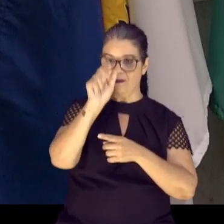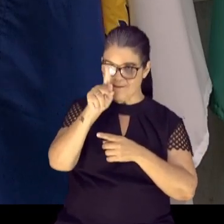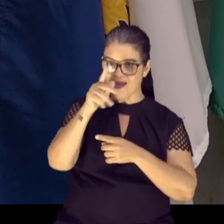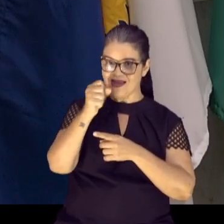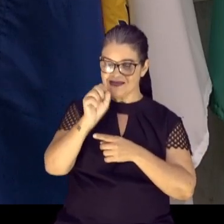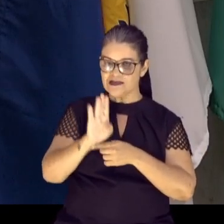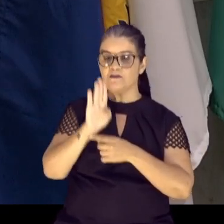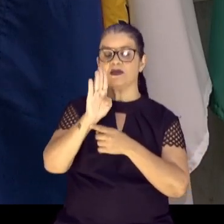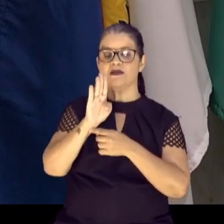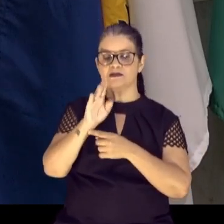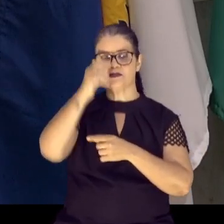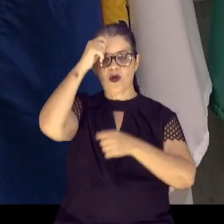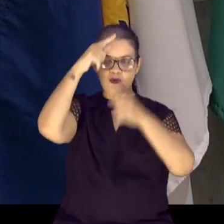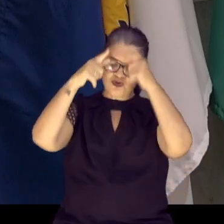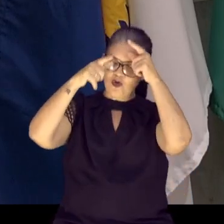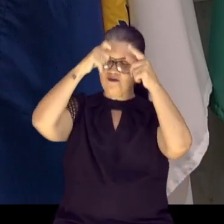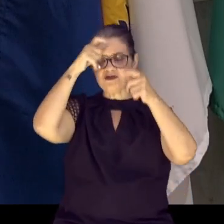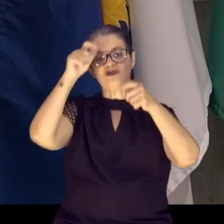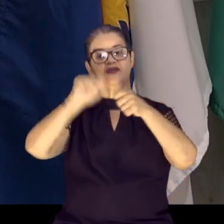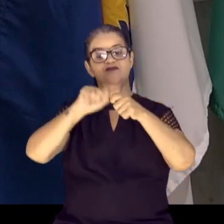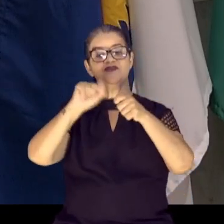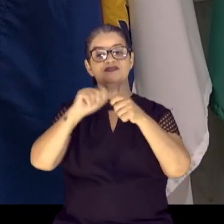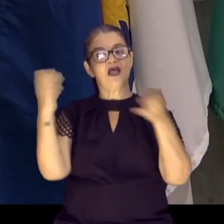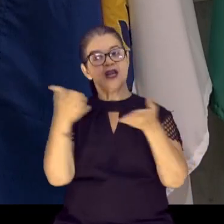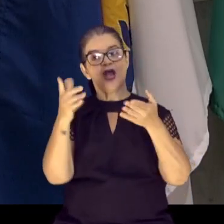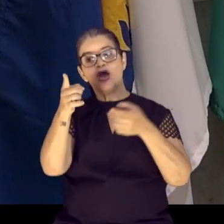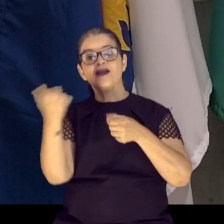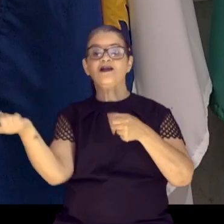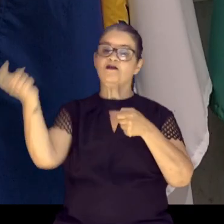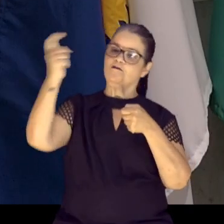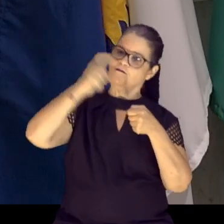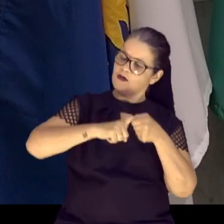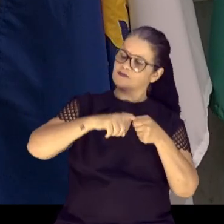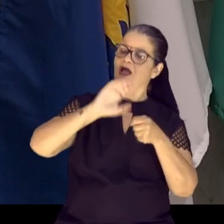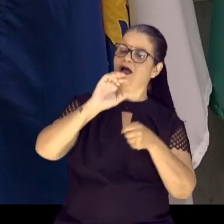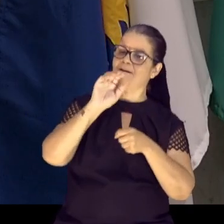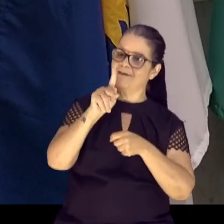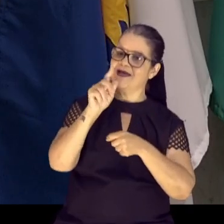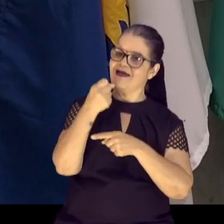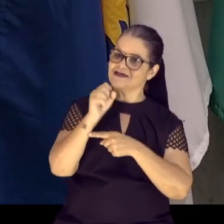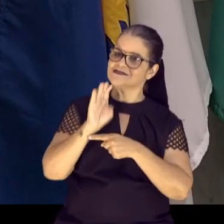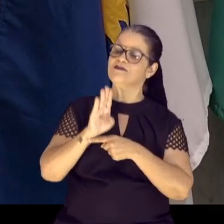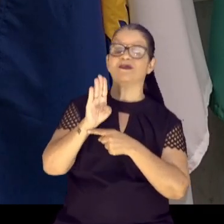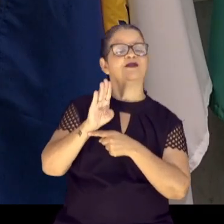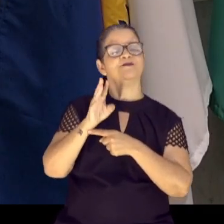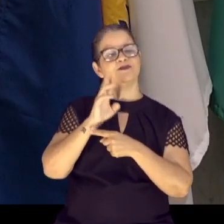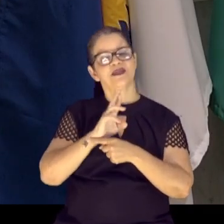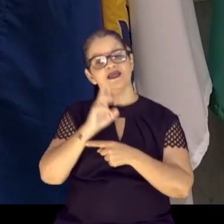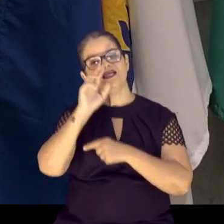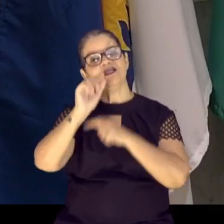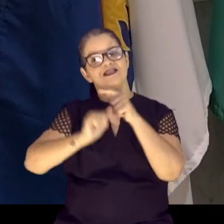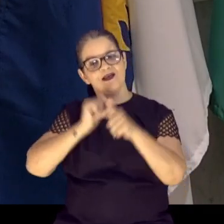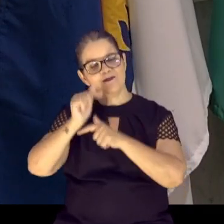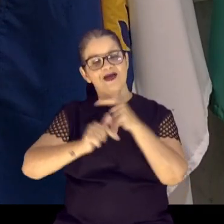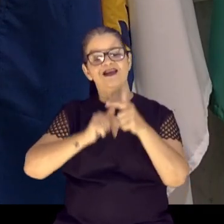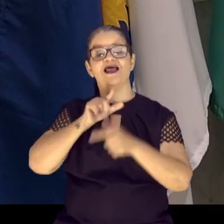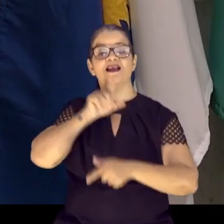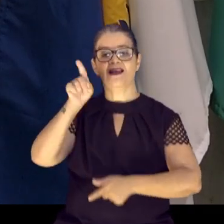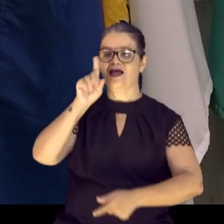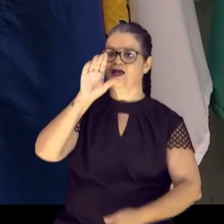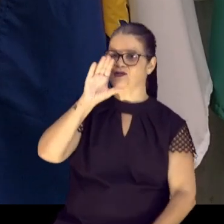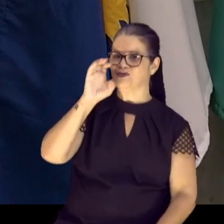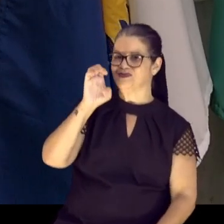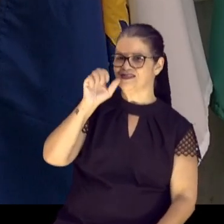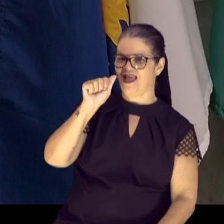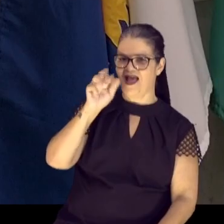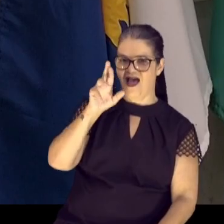as convicções que o fizeram agora voltar ao PSB e comandar o PSB no Ceará. E eu